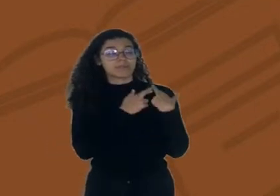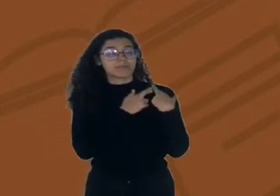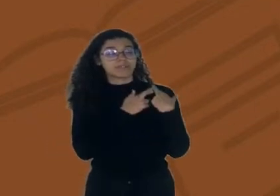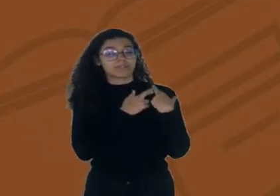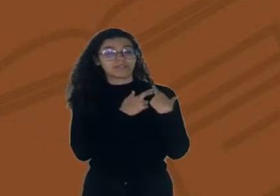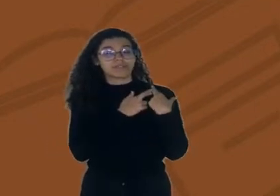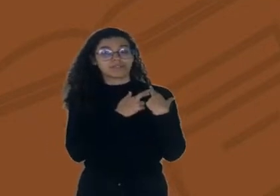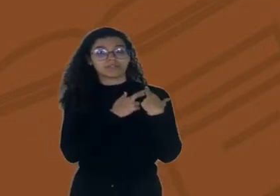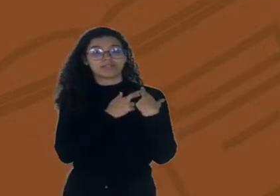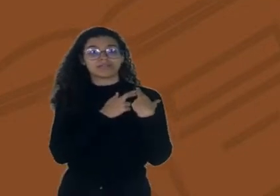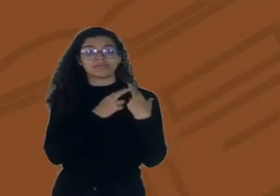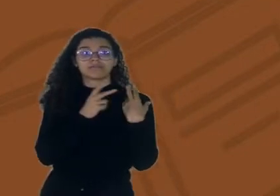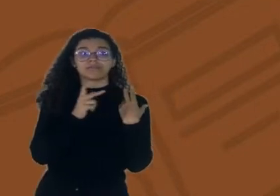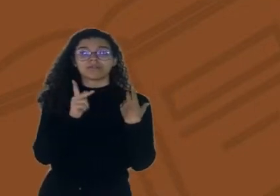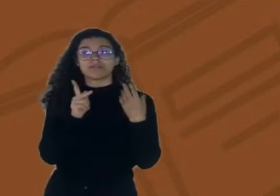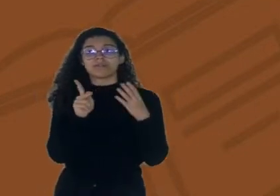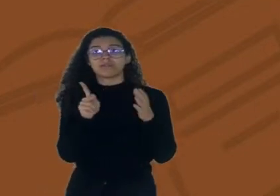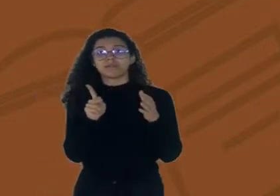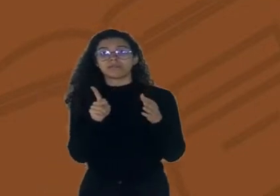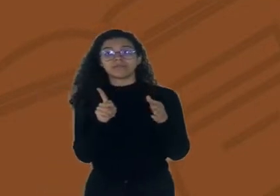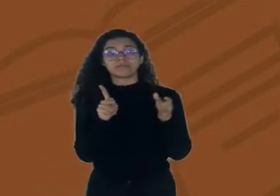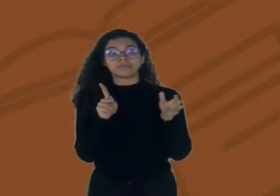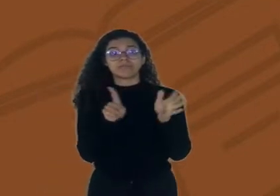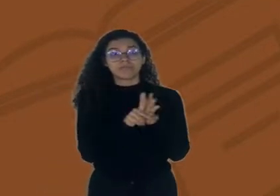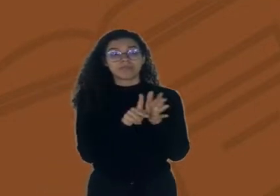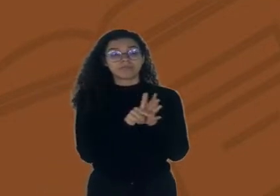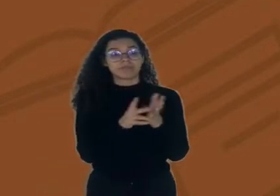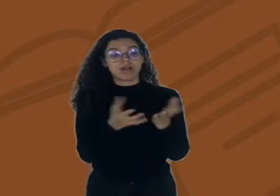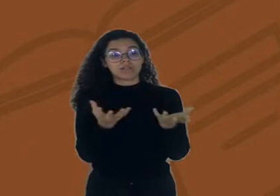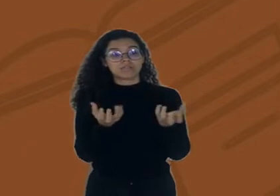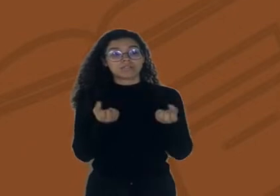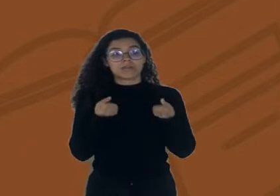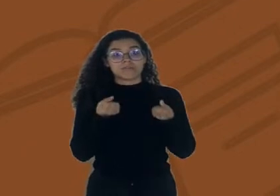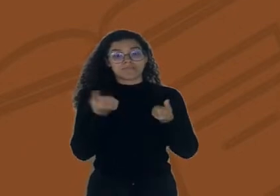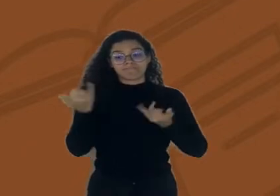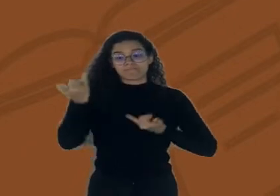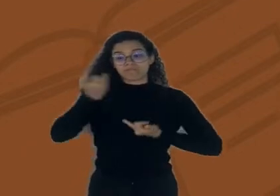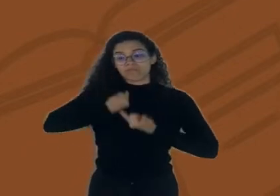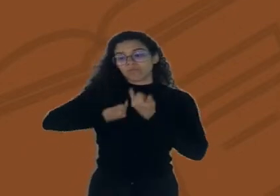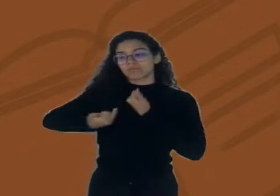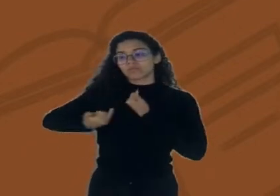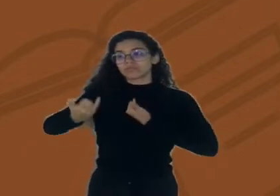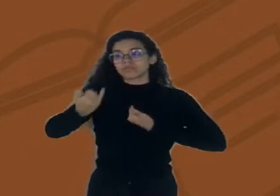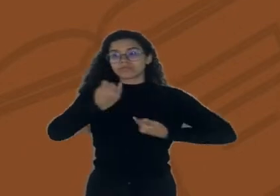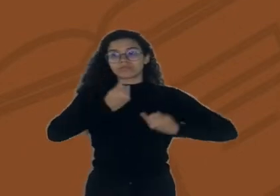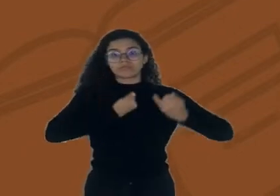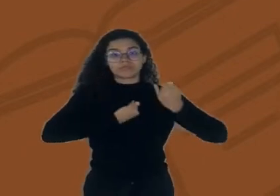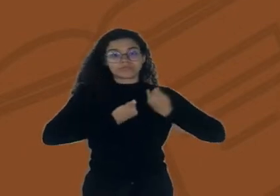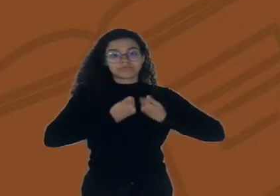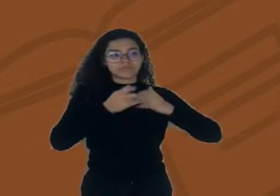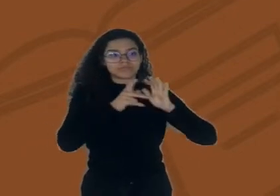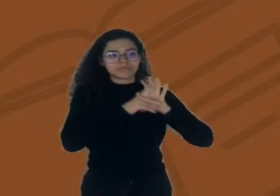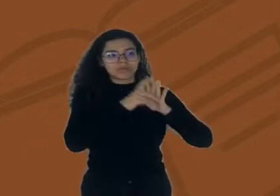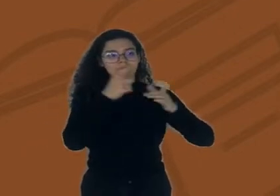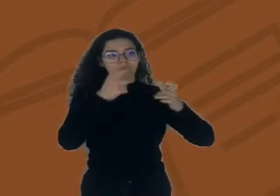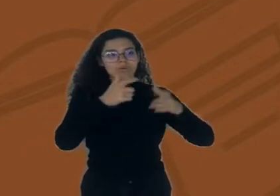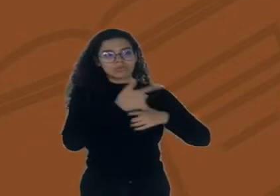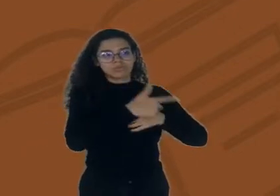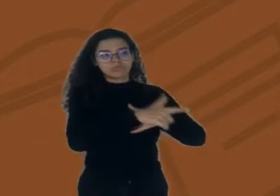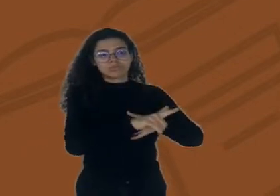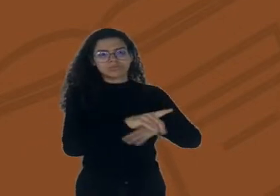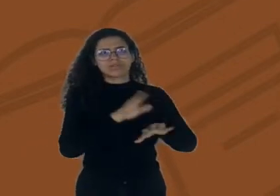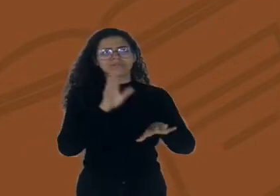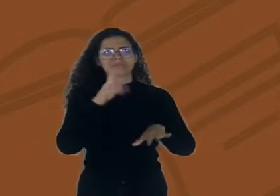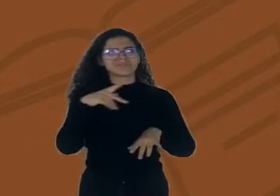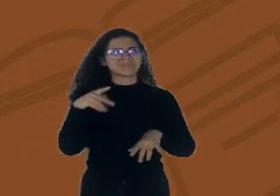por captar, por receber as informações do meio externo. Ô professor, fala a